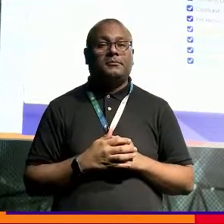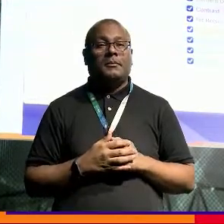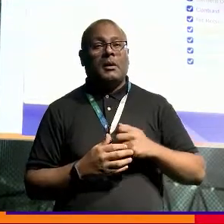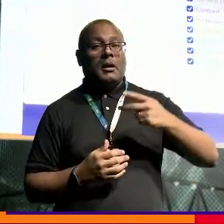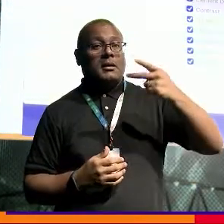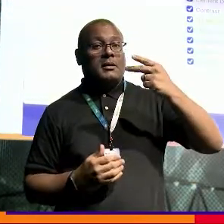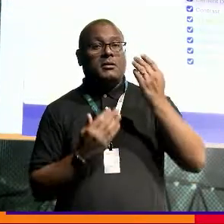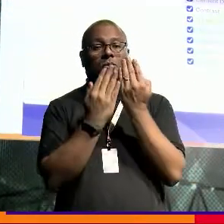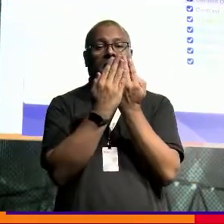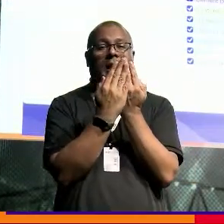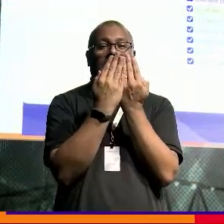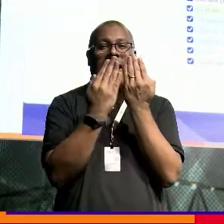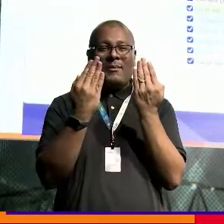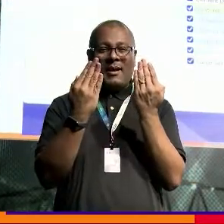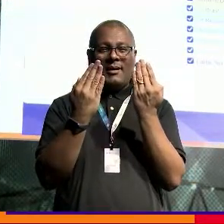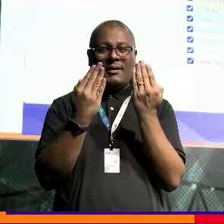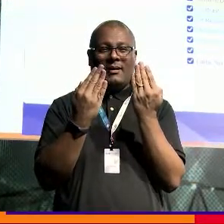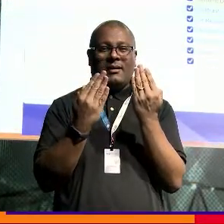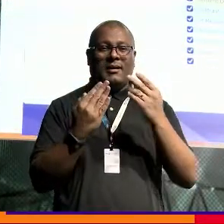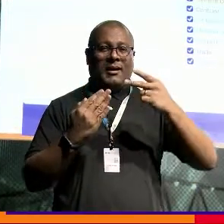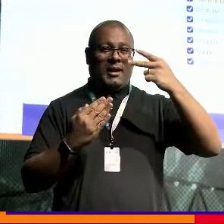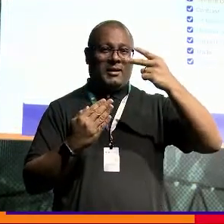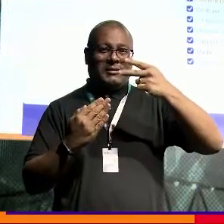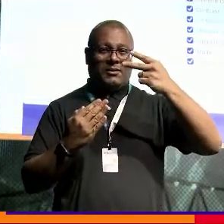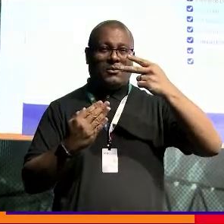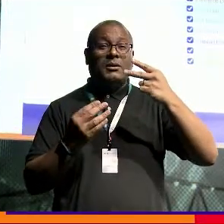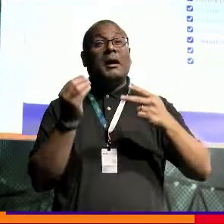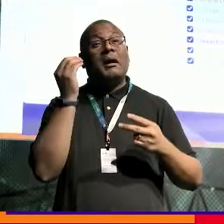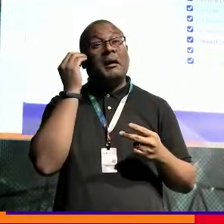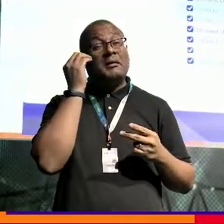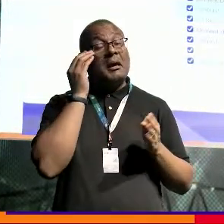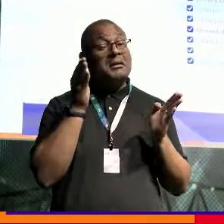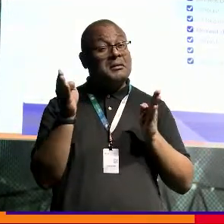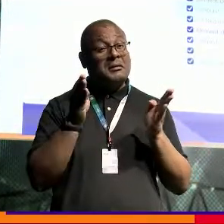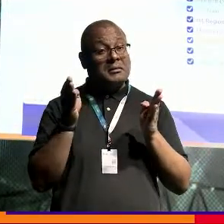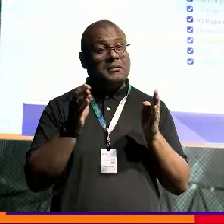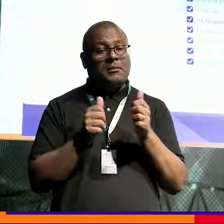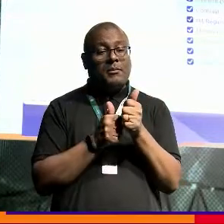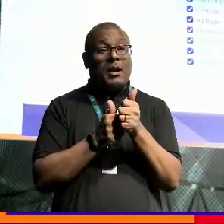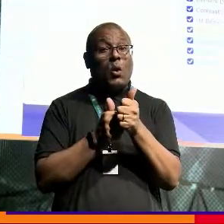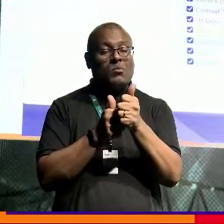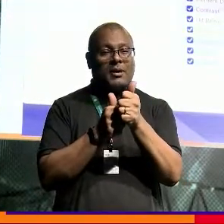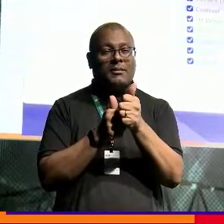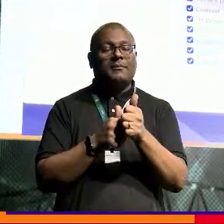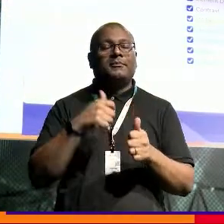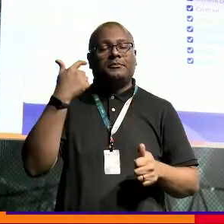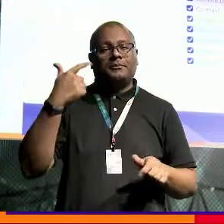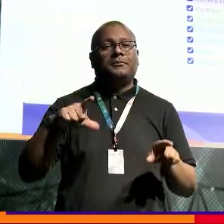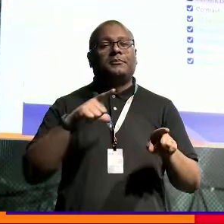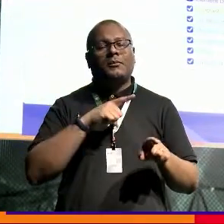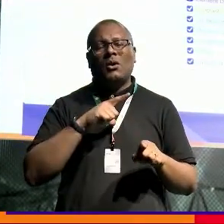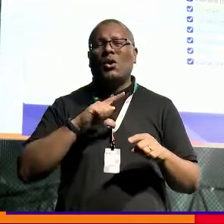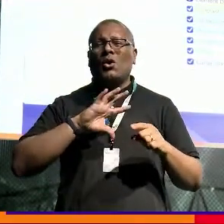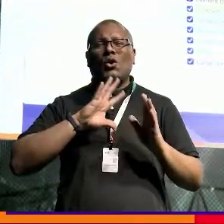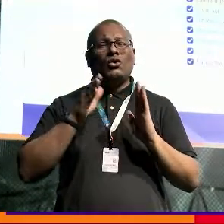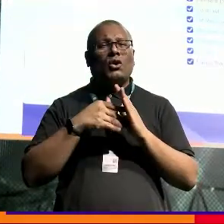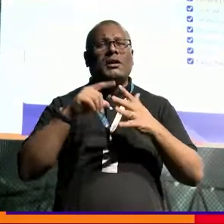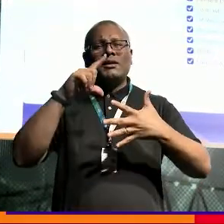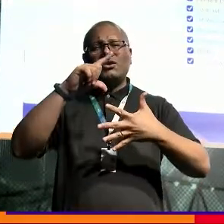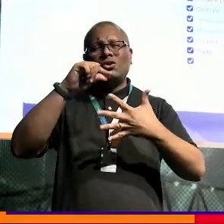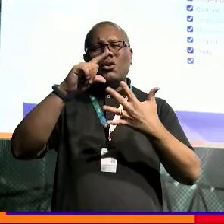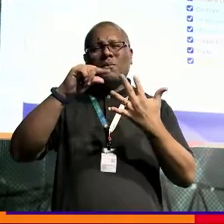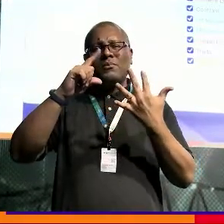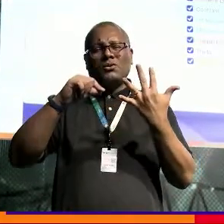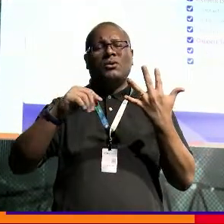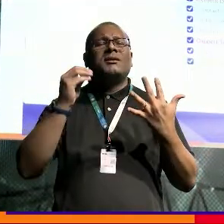segunda aba, que é, primeiro a gente vai rodar os testes de acessibilidade, o Run Auditor. Aqui eu tenho todas as opções de teste que